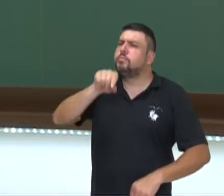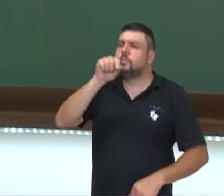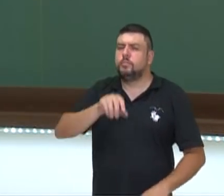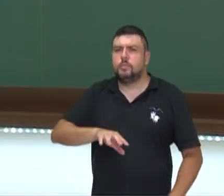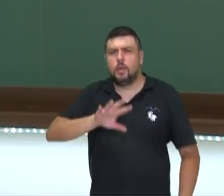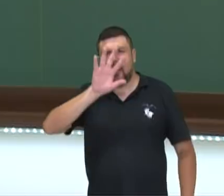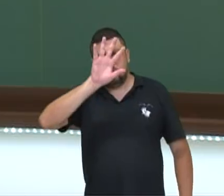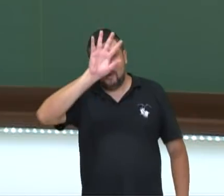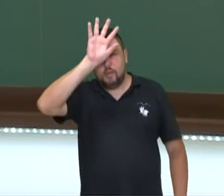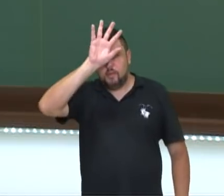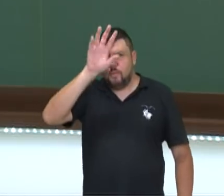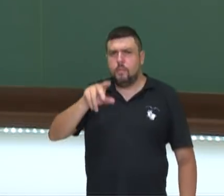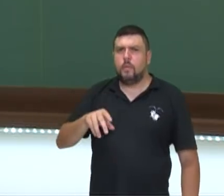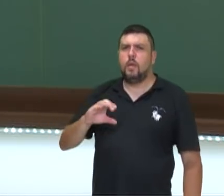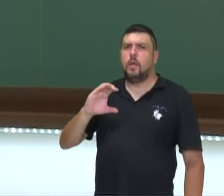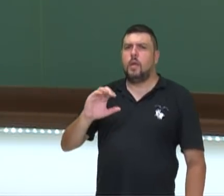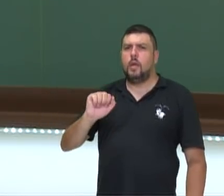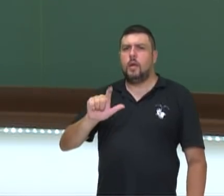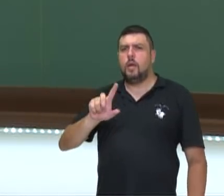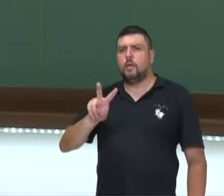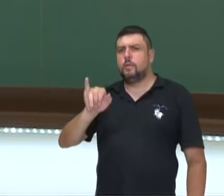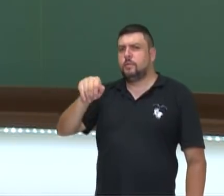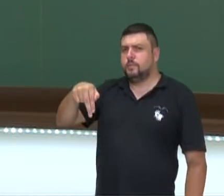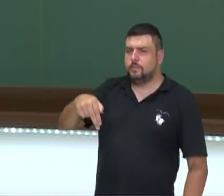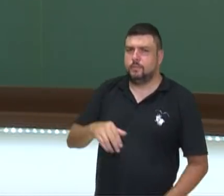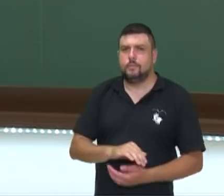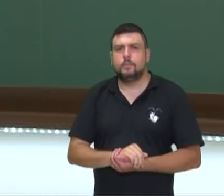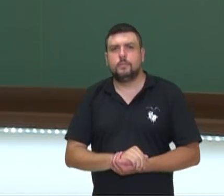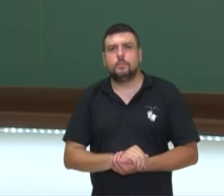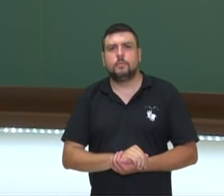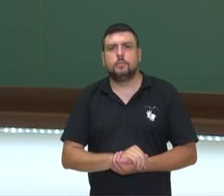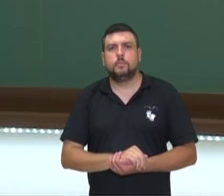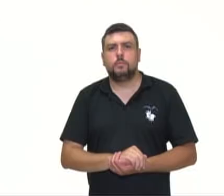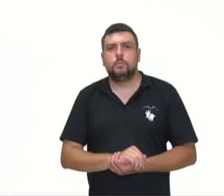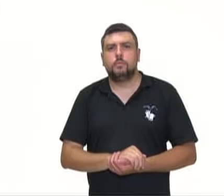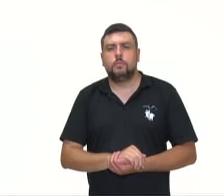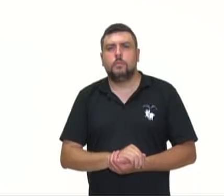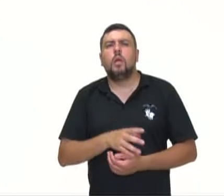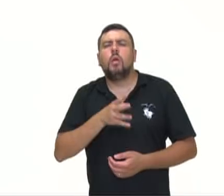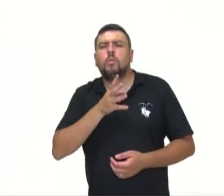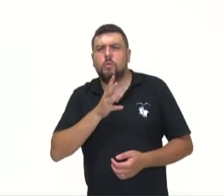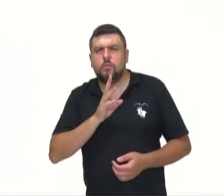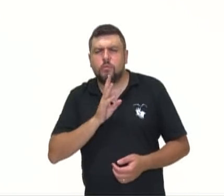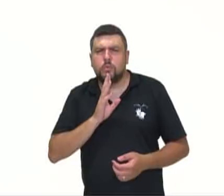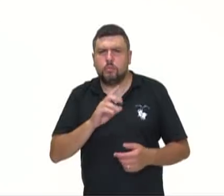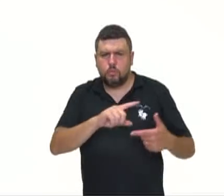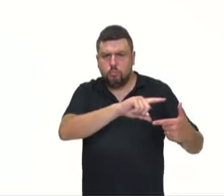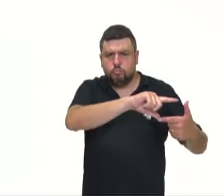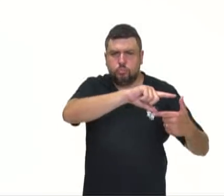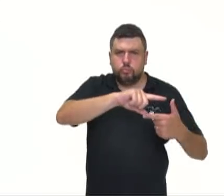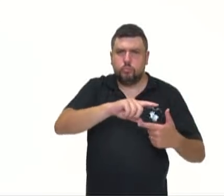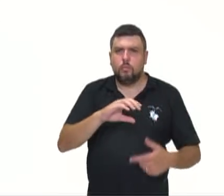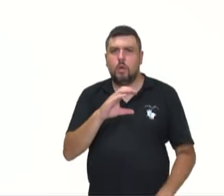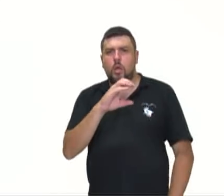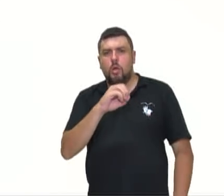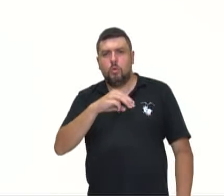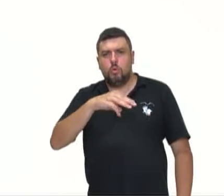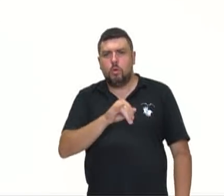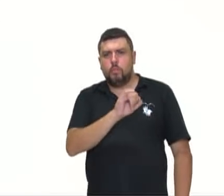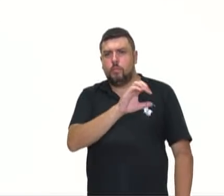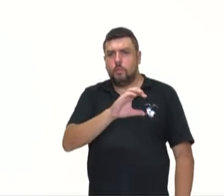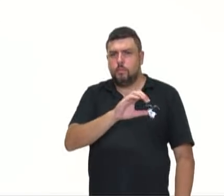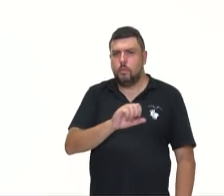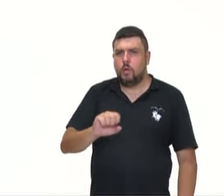do Hobbes, tá? E as comic strips? Você sabe a diferença entre um e outro? O que que acontece, pessoal? Nós temos essa